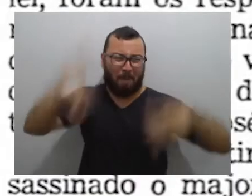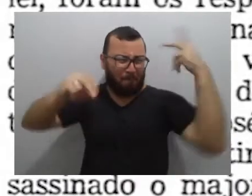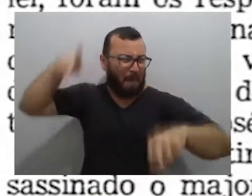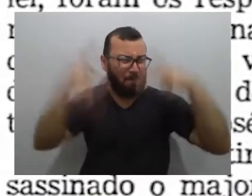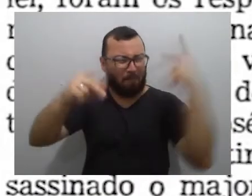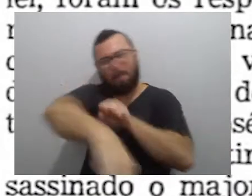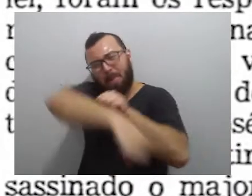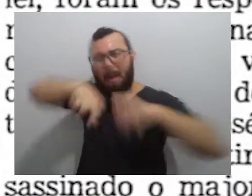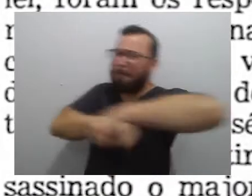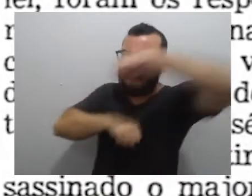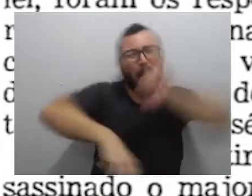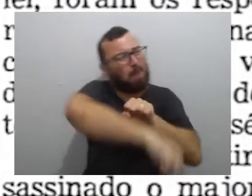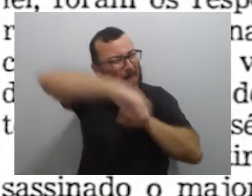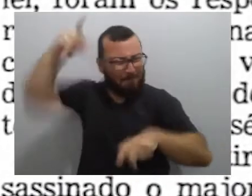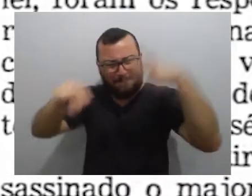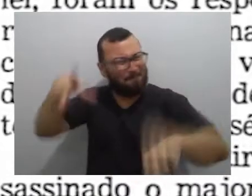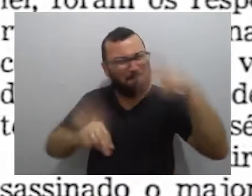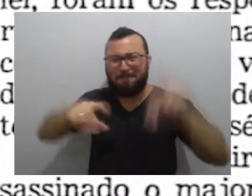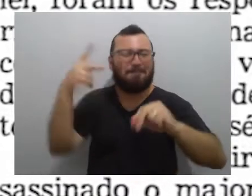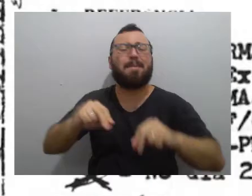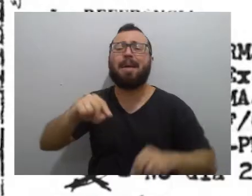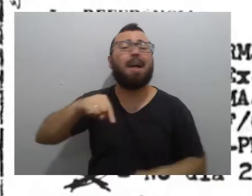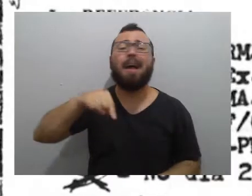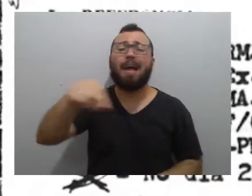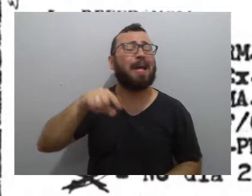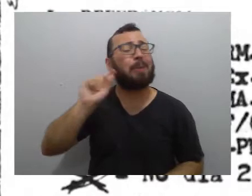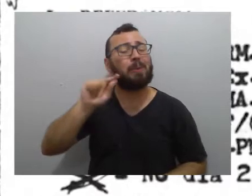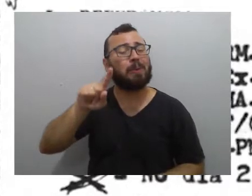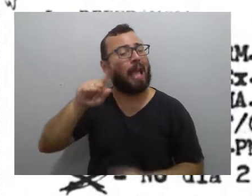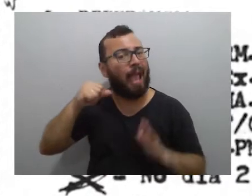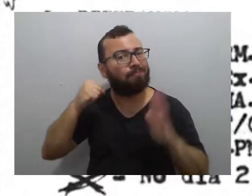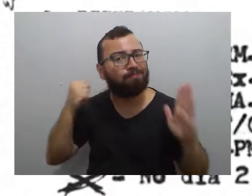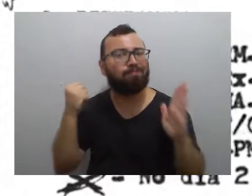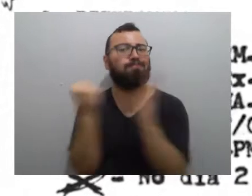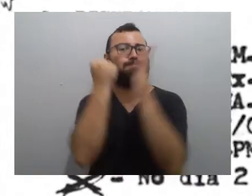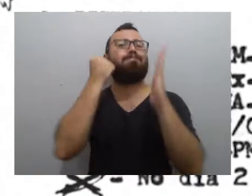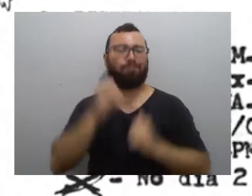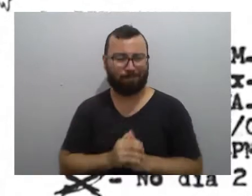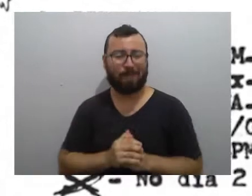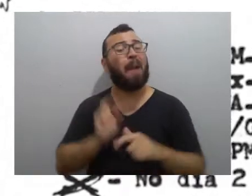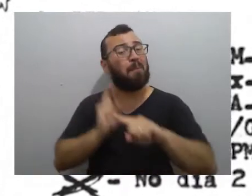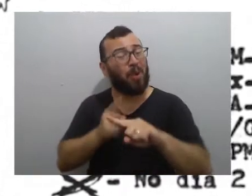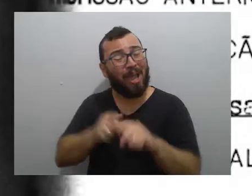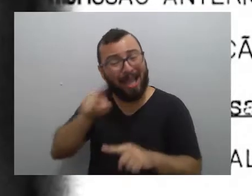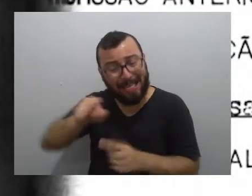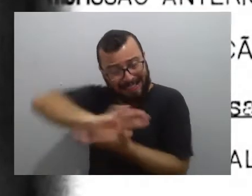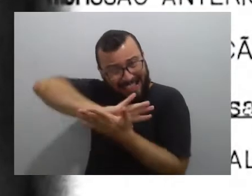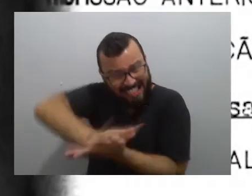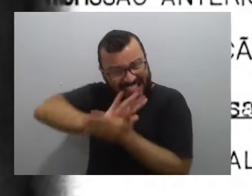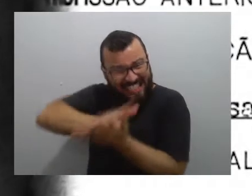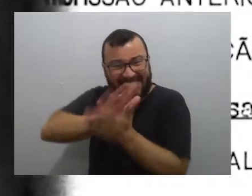Em 1971, Mário Prata, então presidente do Diretório Central dos Estudantes da UFRJ, foi assassinado